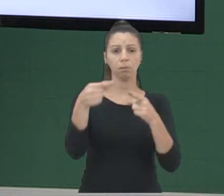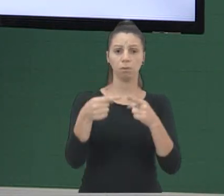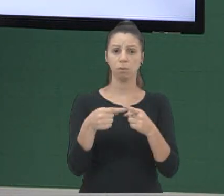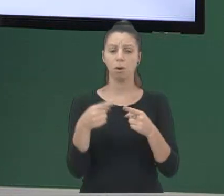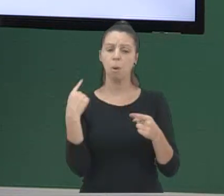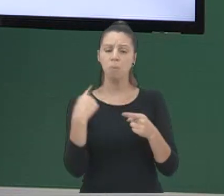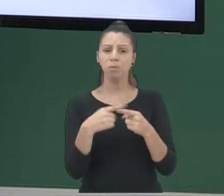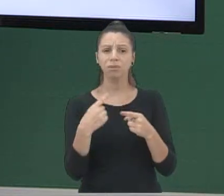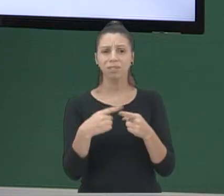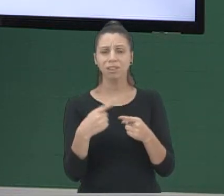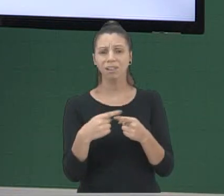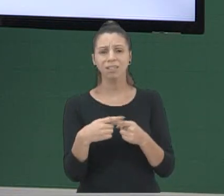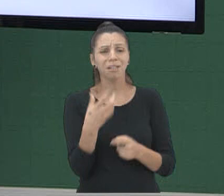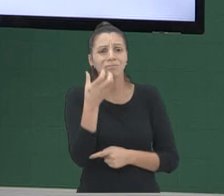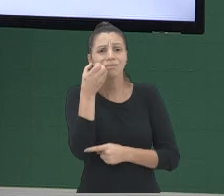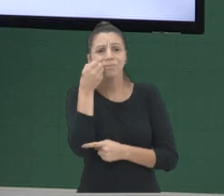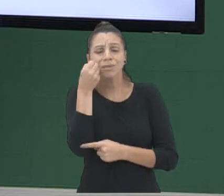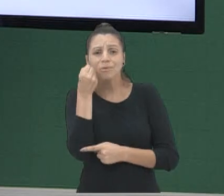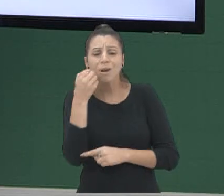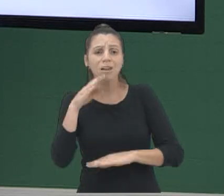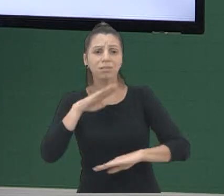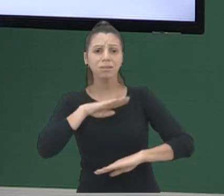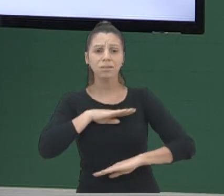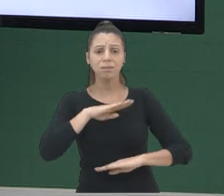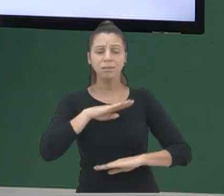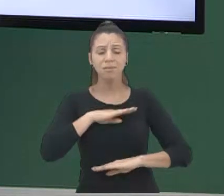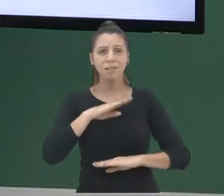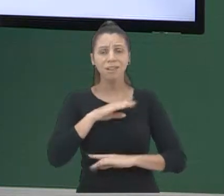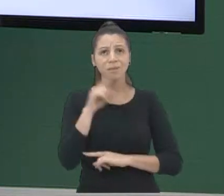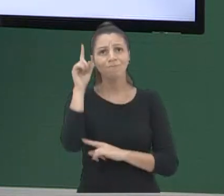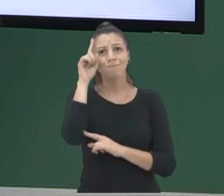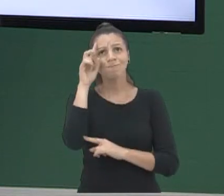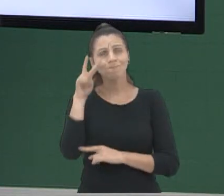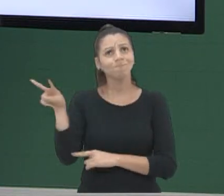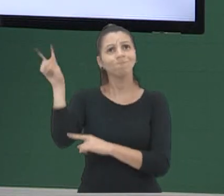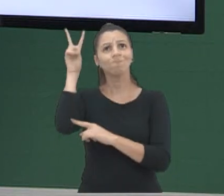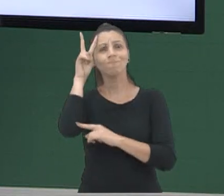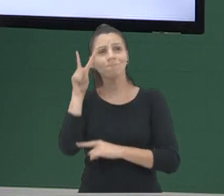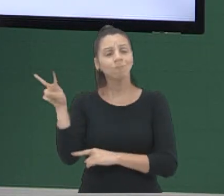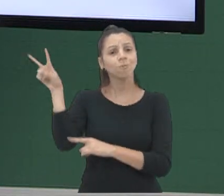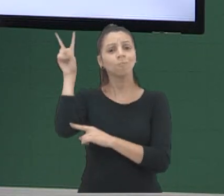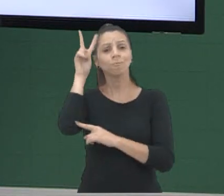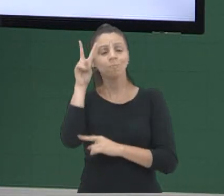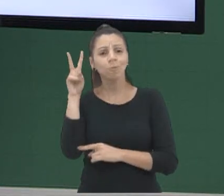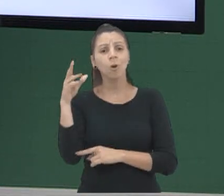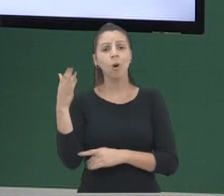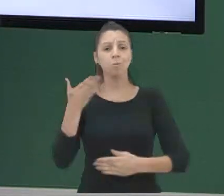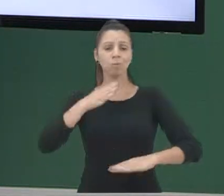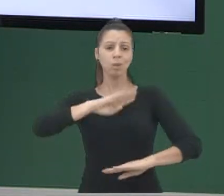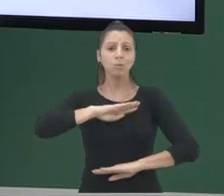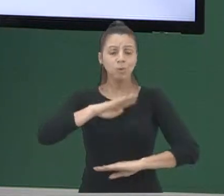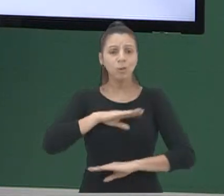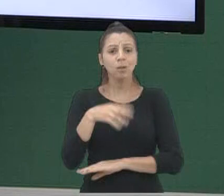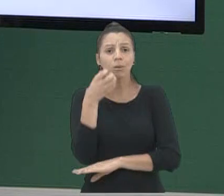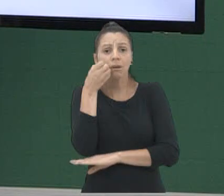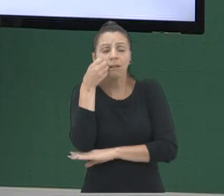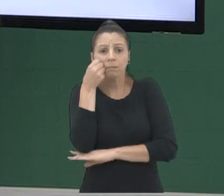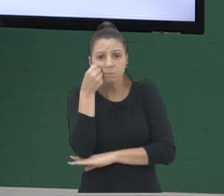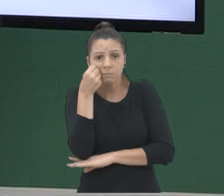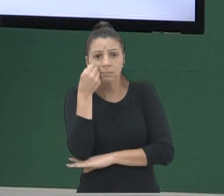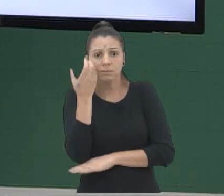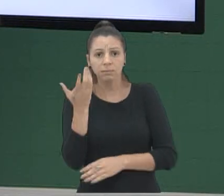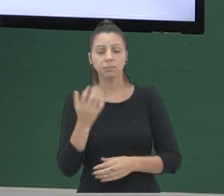está ressentida com o fato, ela está rememorando um fato que magoou, que foi cruel com